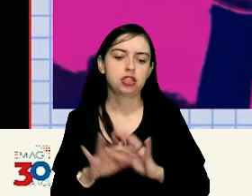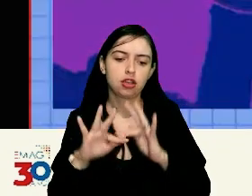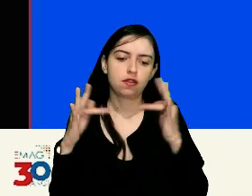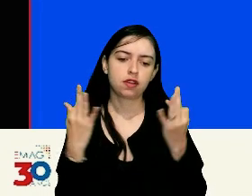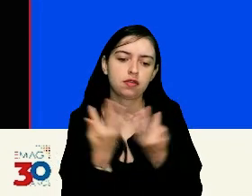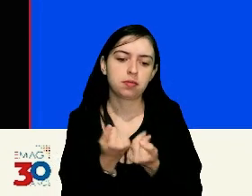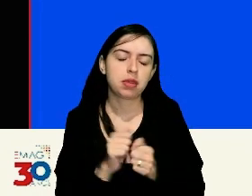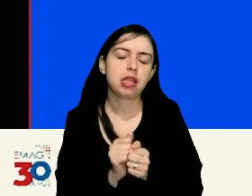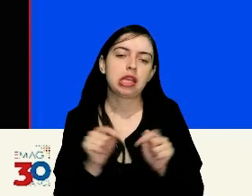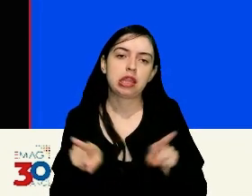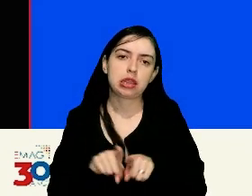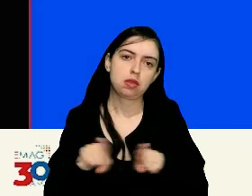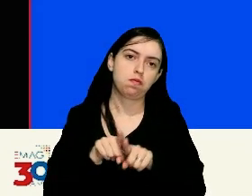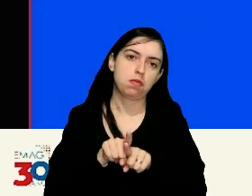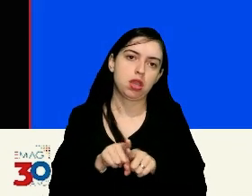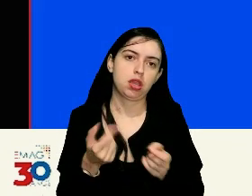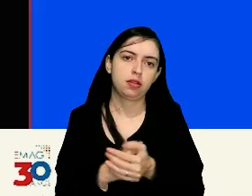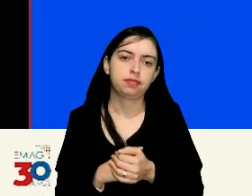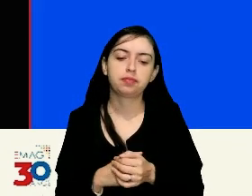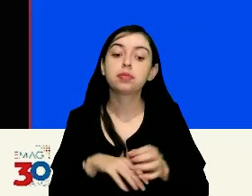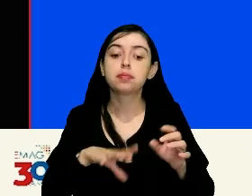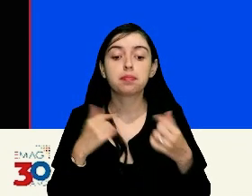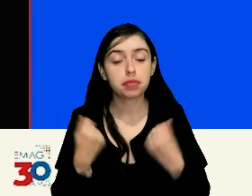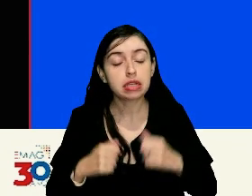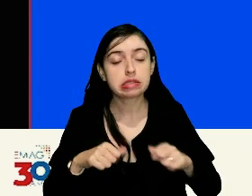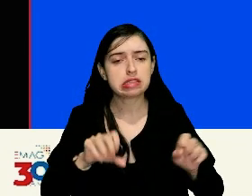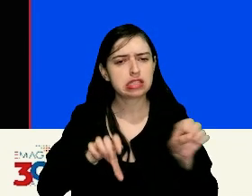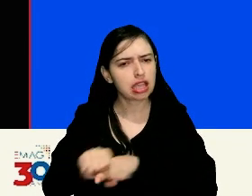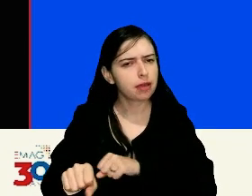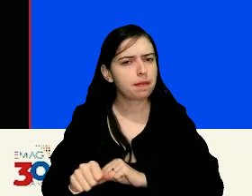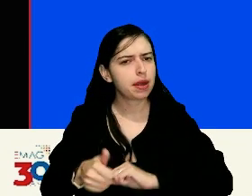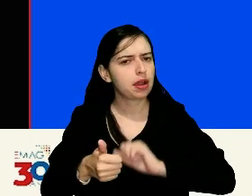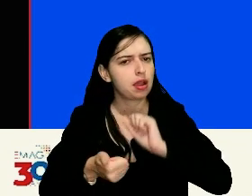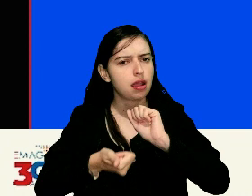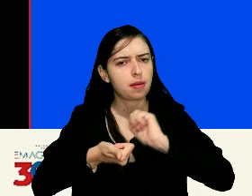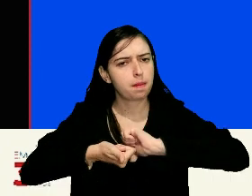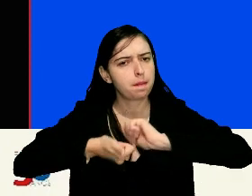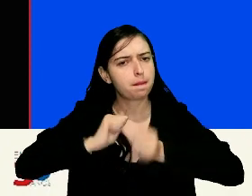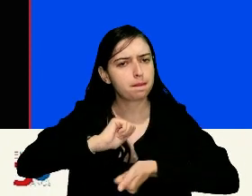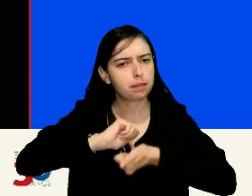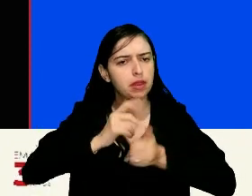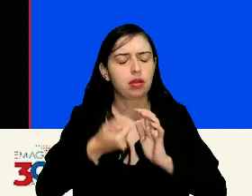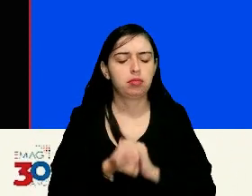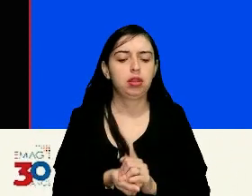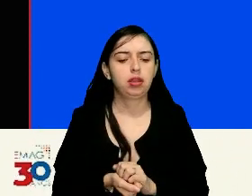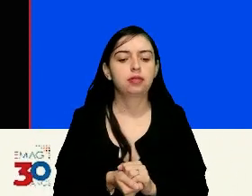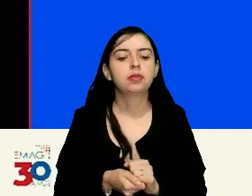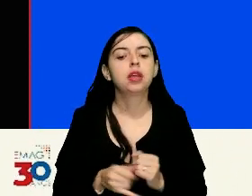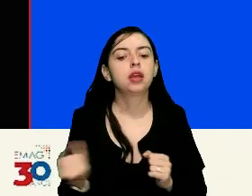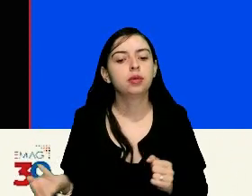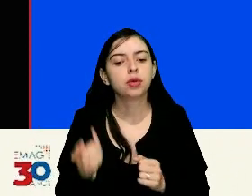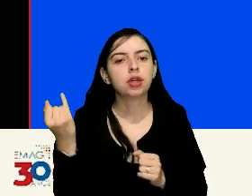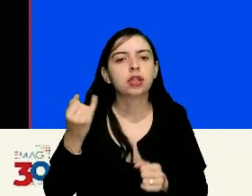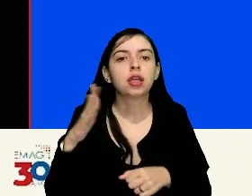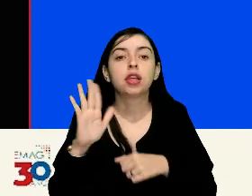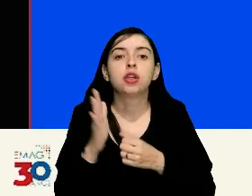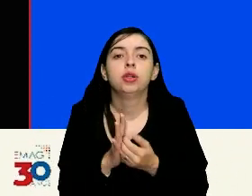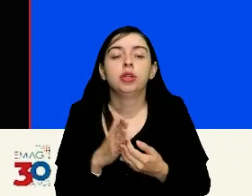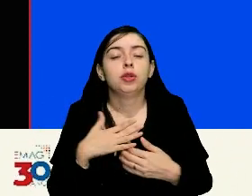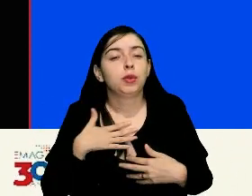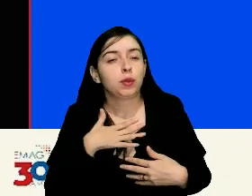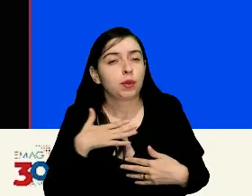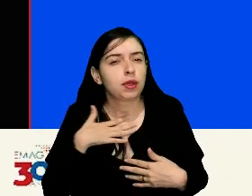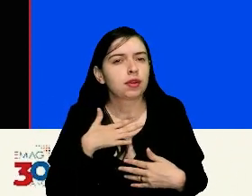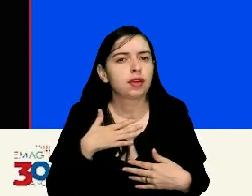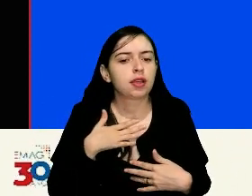a gente precisa quebrar isso. E uma outra coisa que eu acho extremamente importante, e eu entendo o carinho por trás da expressão pai-herói,